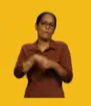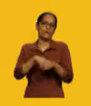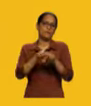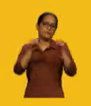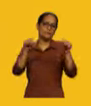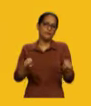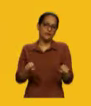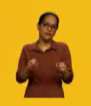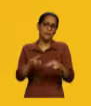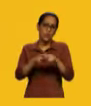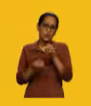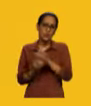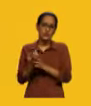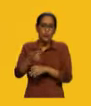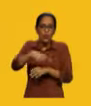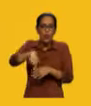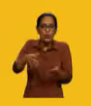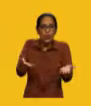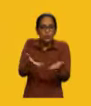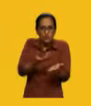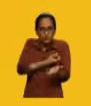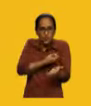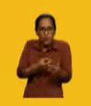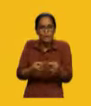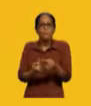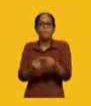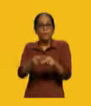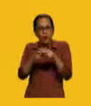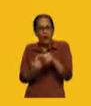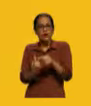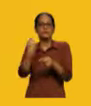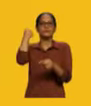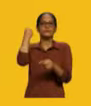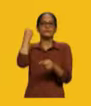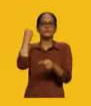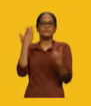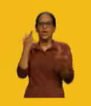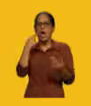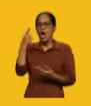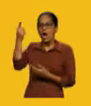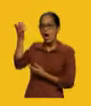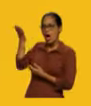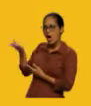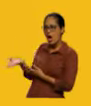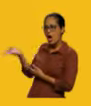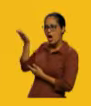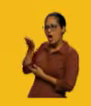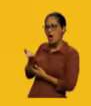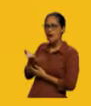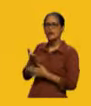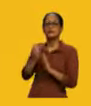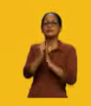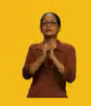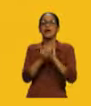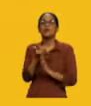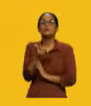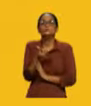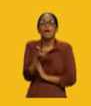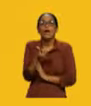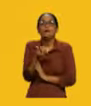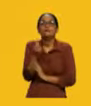nossos números. Olha aqui. No século VI, quando começou a ser divulgado,